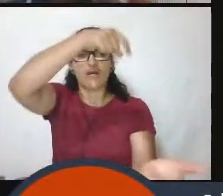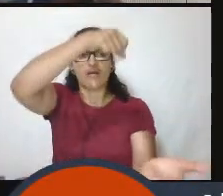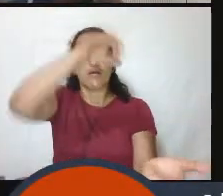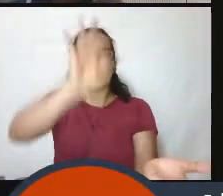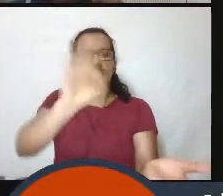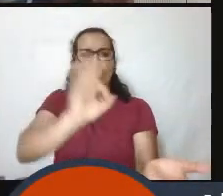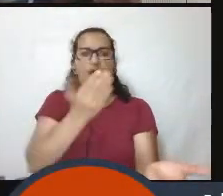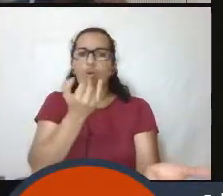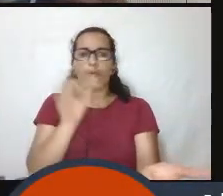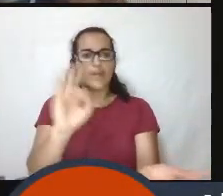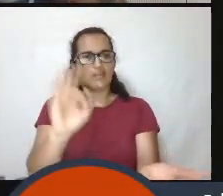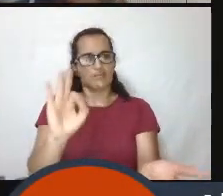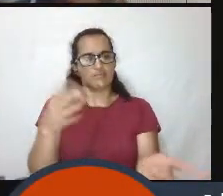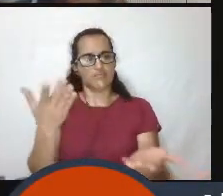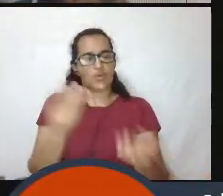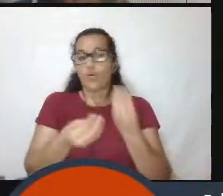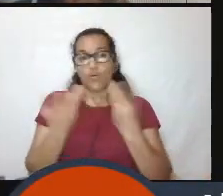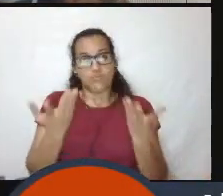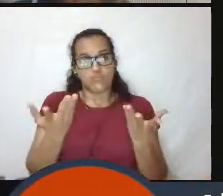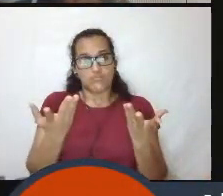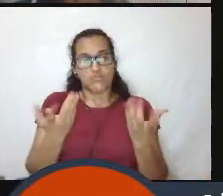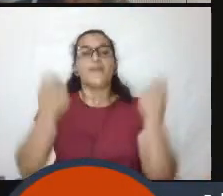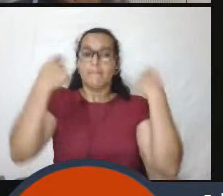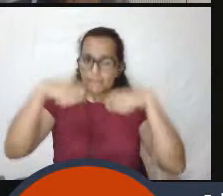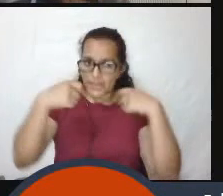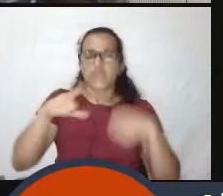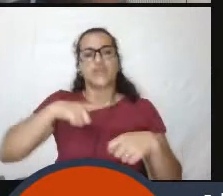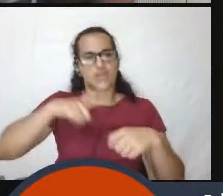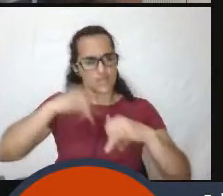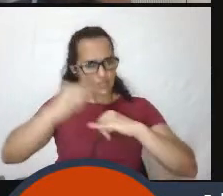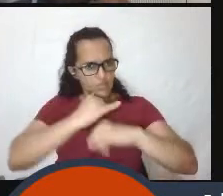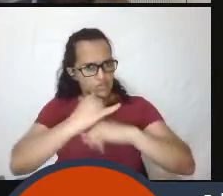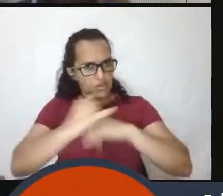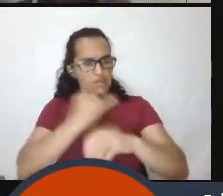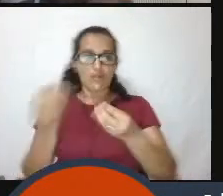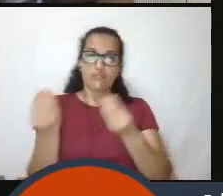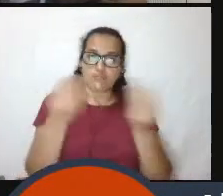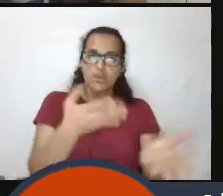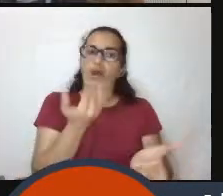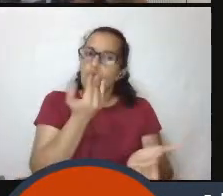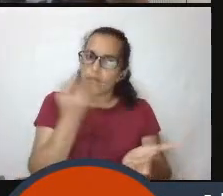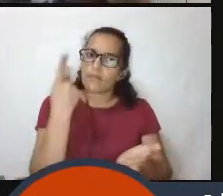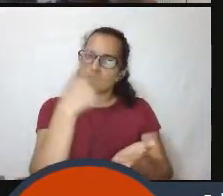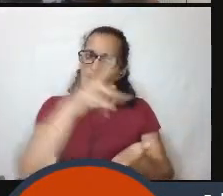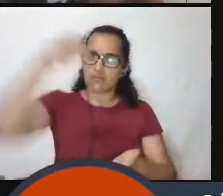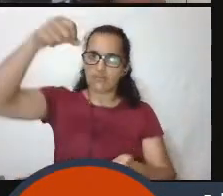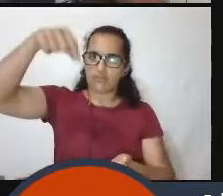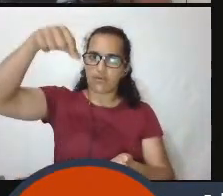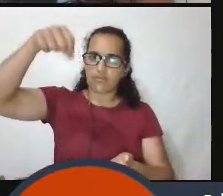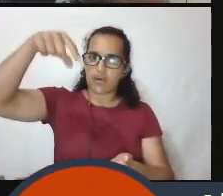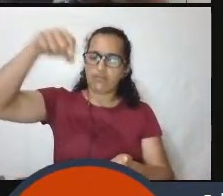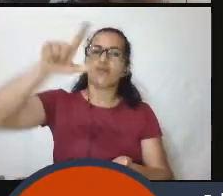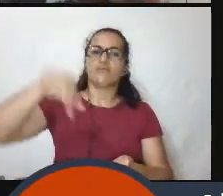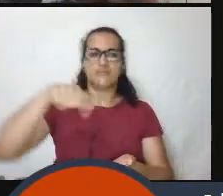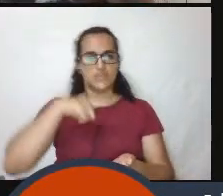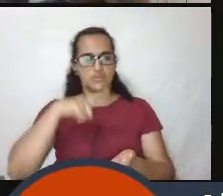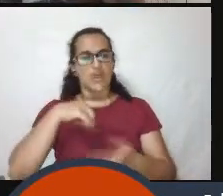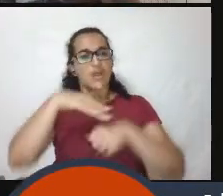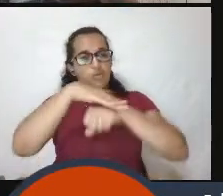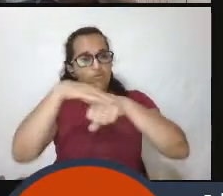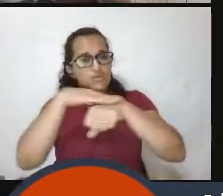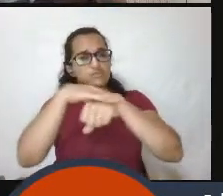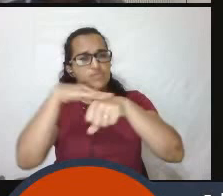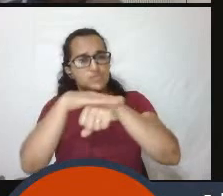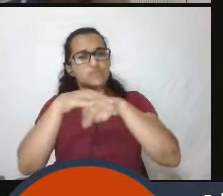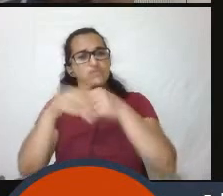uma estratégia que permita a alimentação nessas condições. E aí, com muita conversa, mostrando os protocolos, lendo em casa à noite, levando